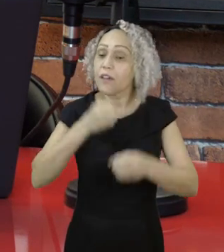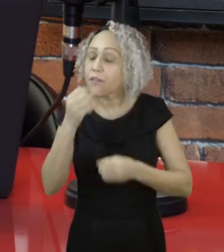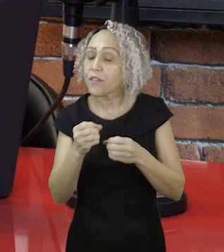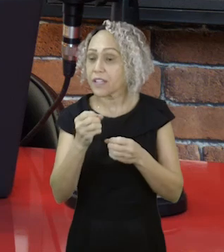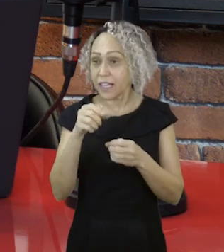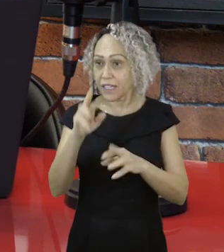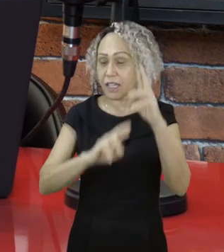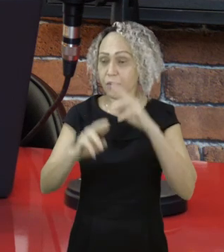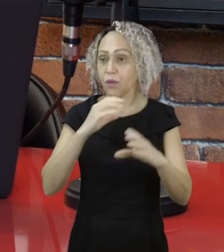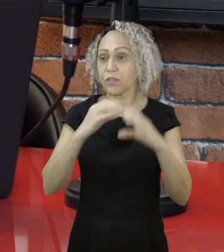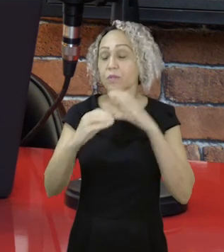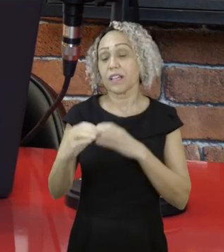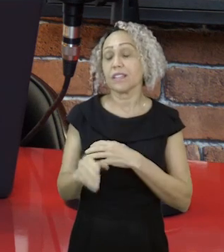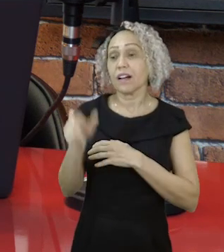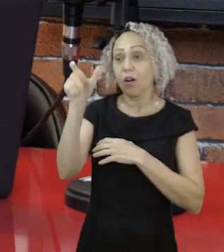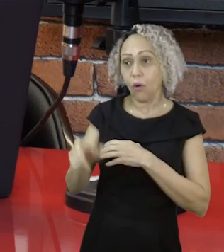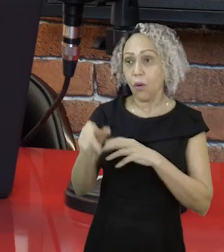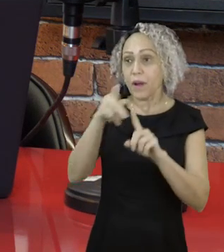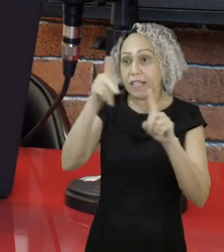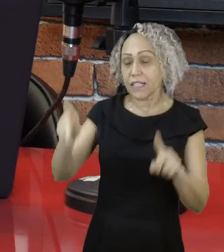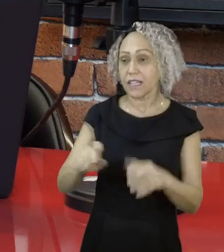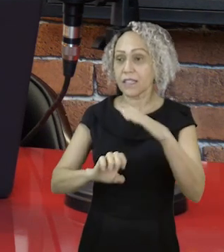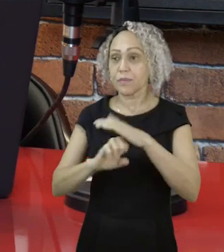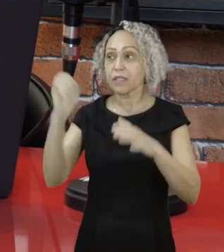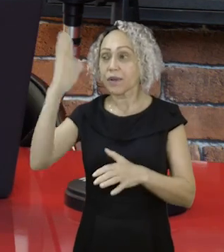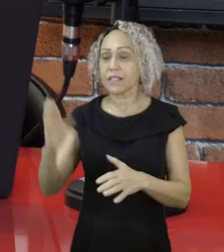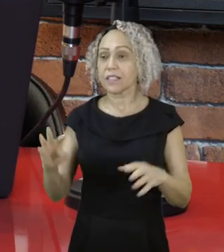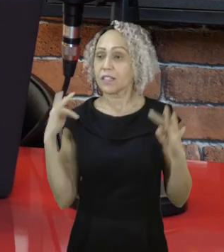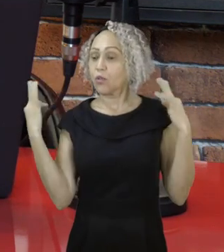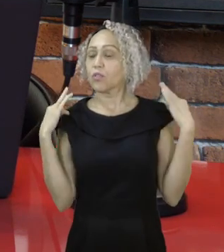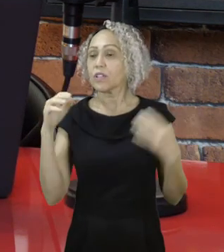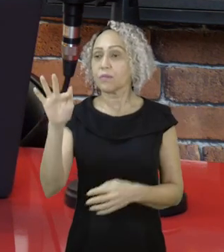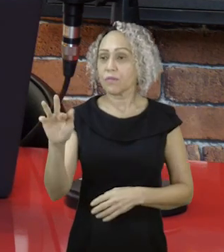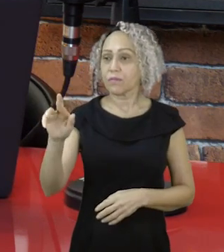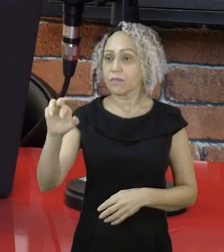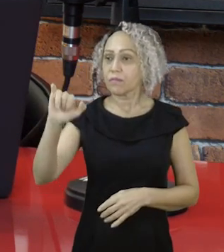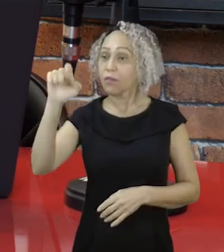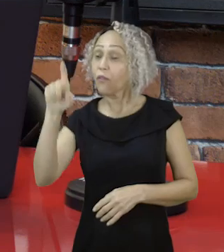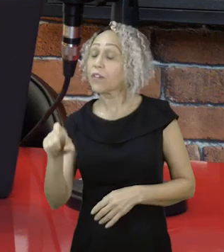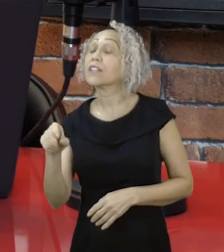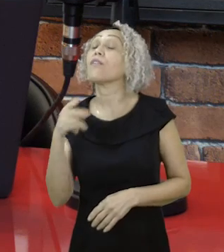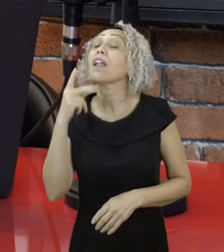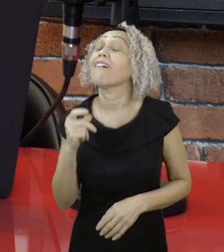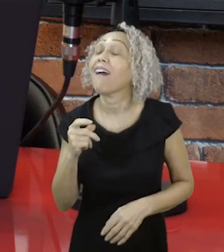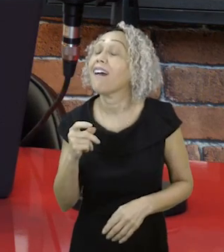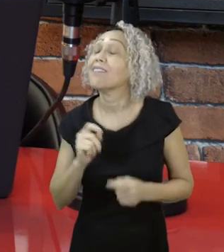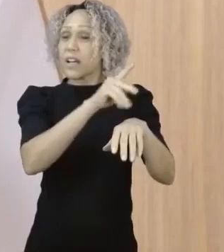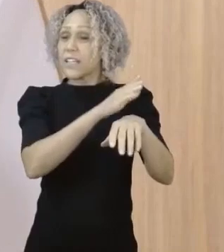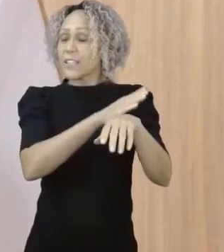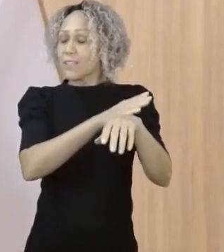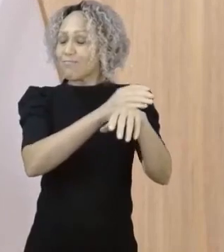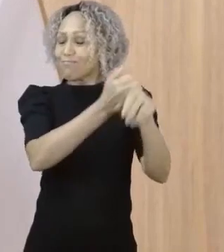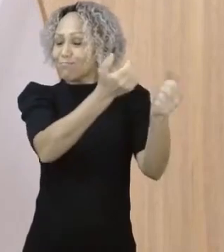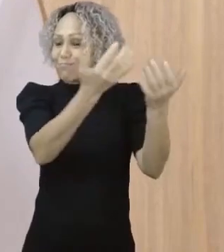na terça-feira, Marcelo Freixo, presidente da Embratur, atribuiu o resultado à melhoria da imagem do Brasil no mundo.